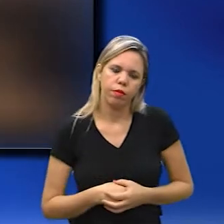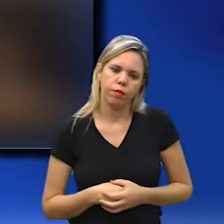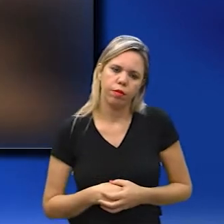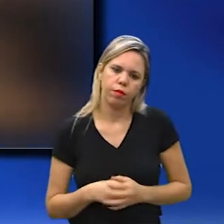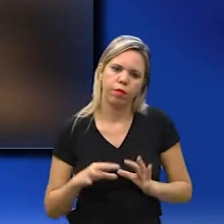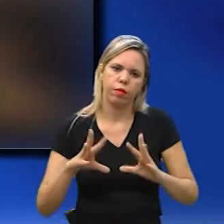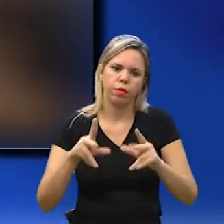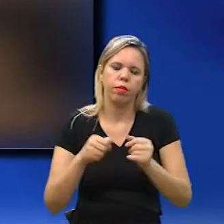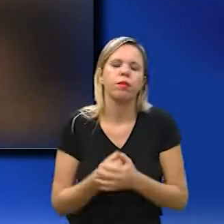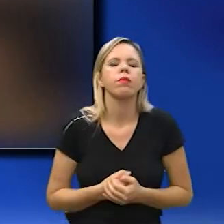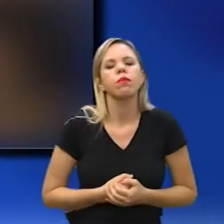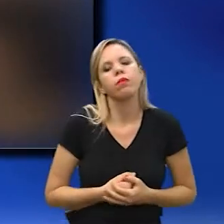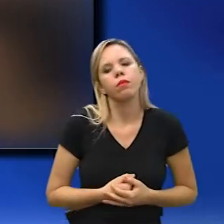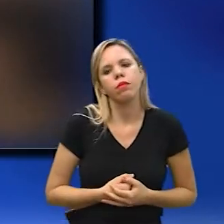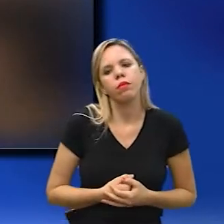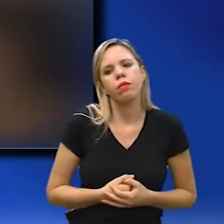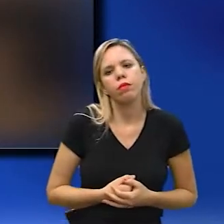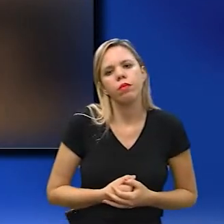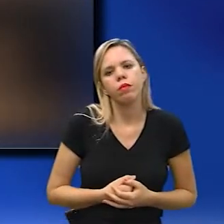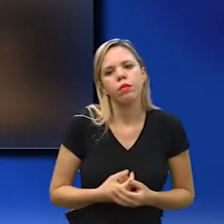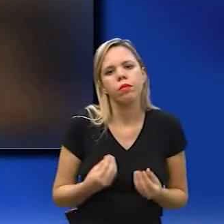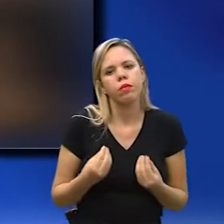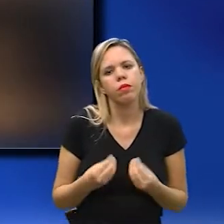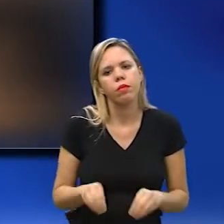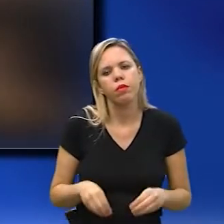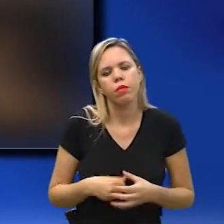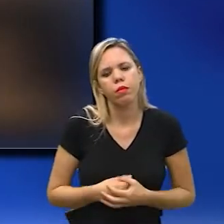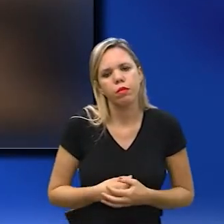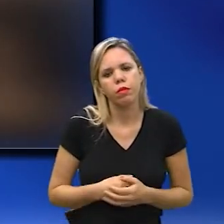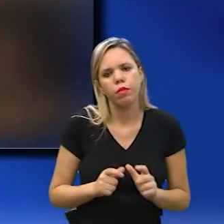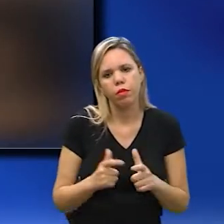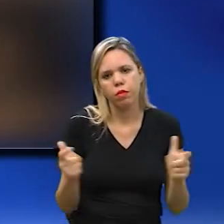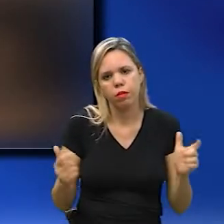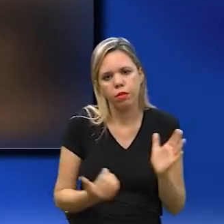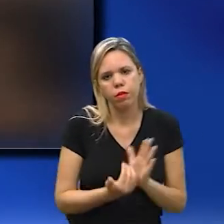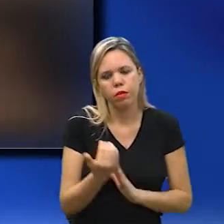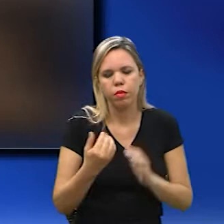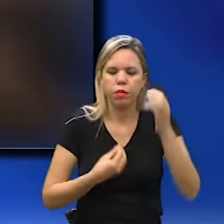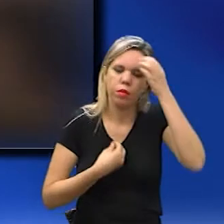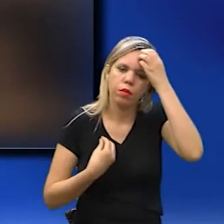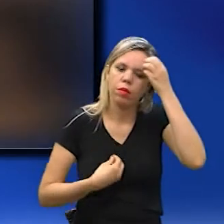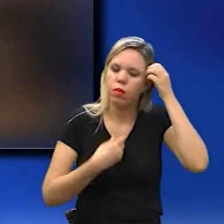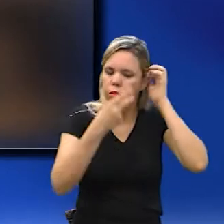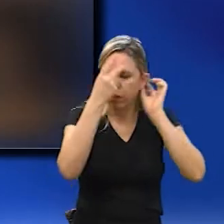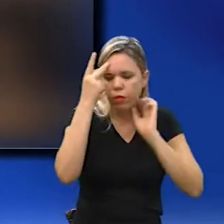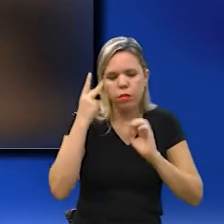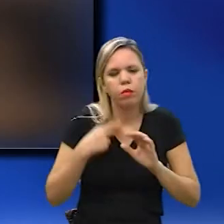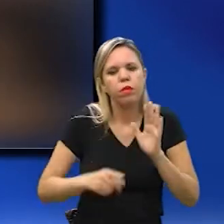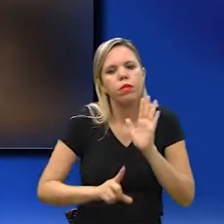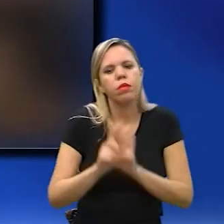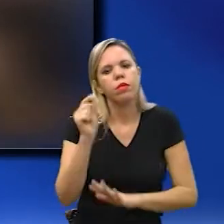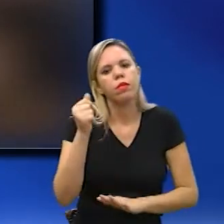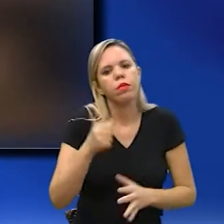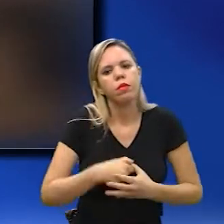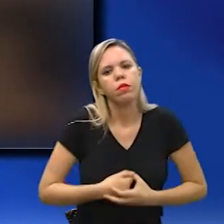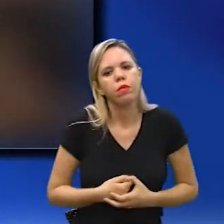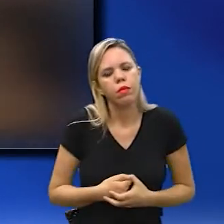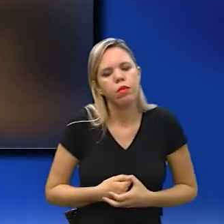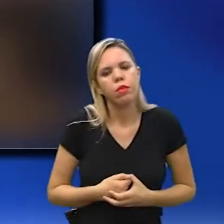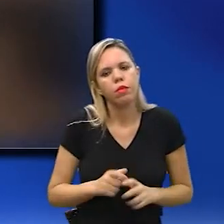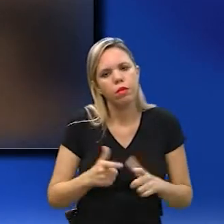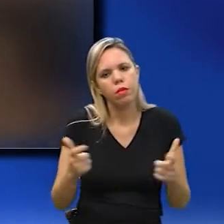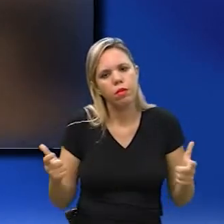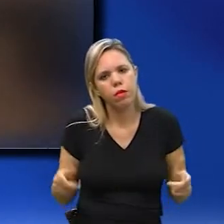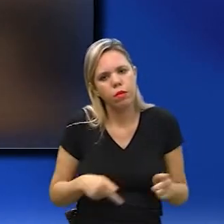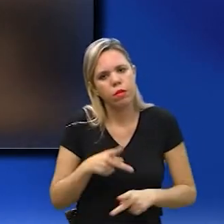importantes. Tudo isso tem um impacto enorme na vida das pessoas e na renda